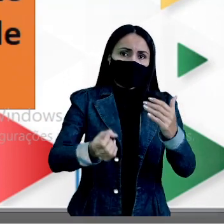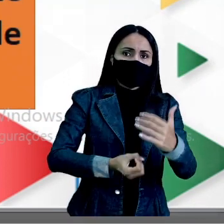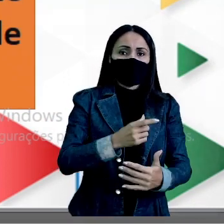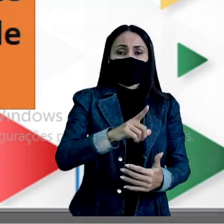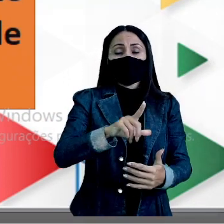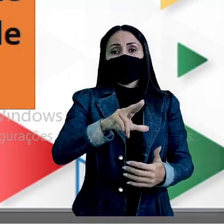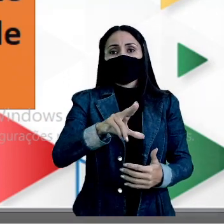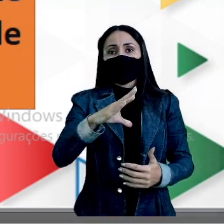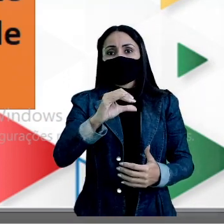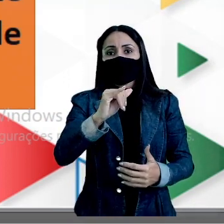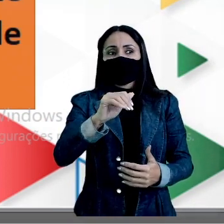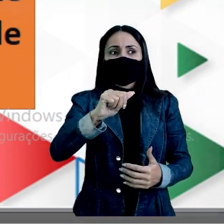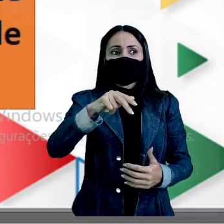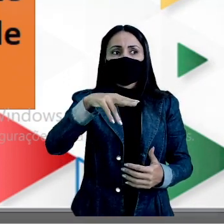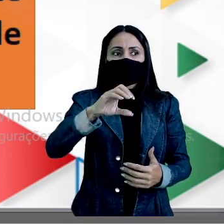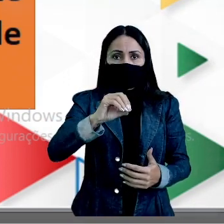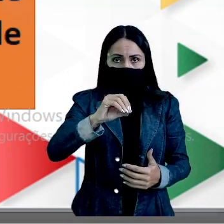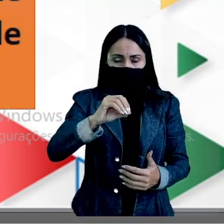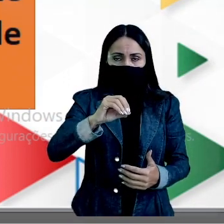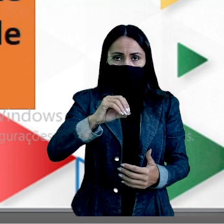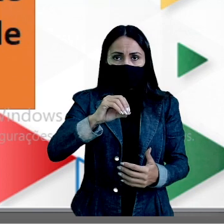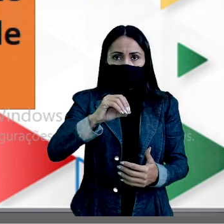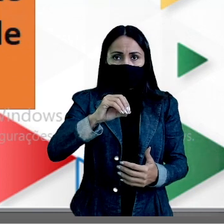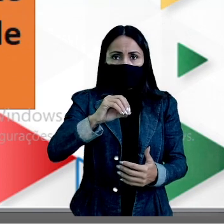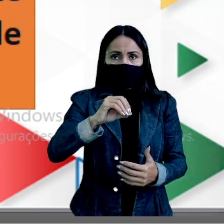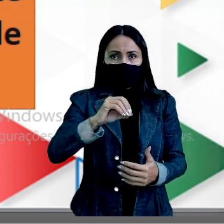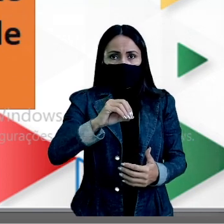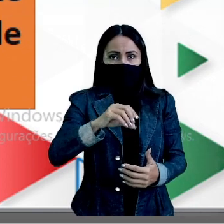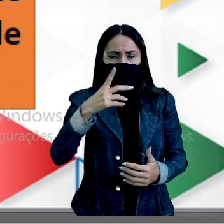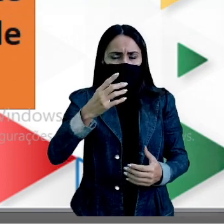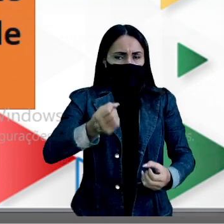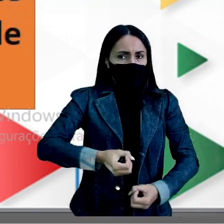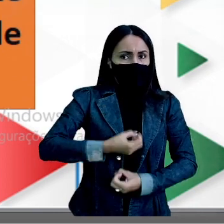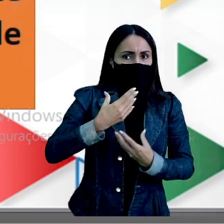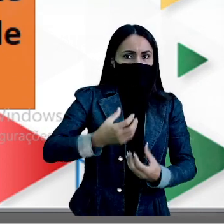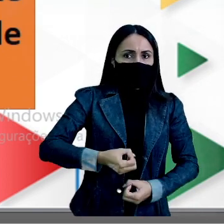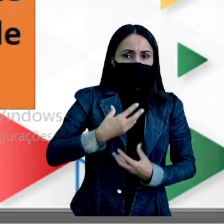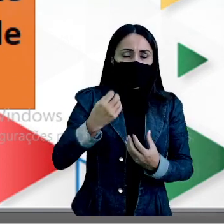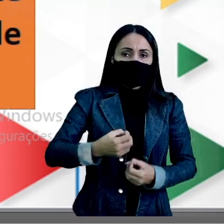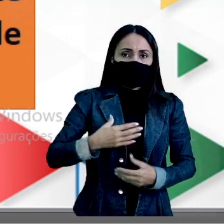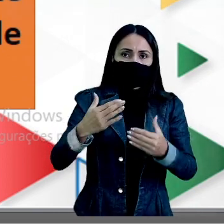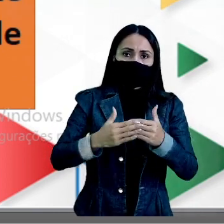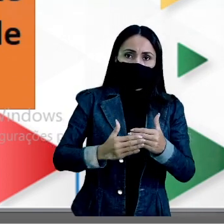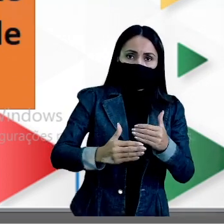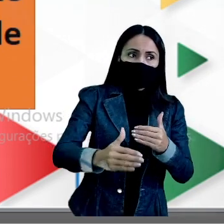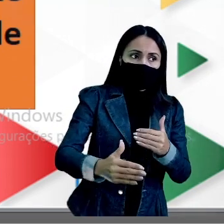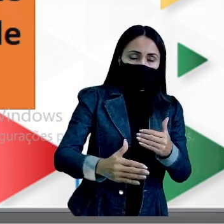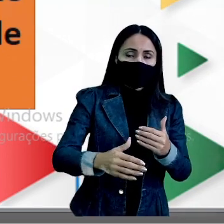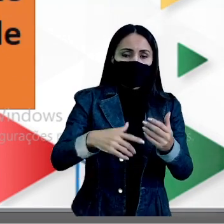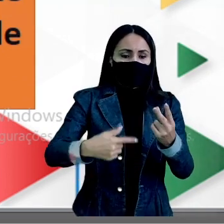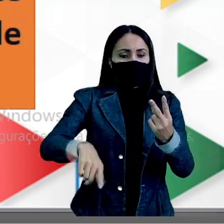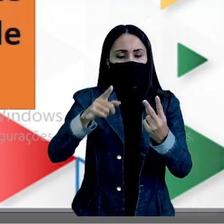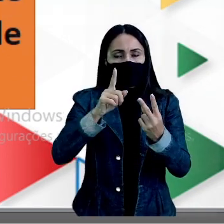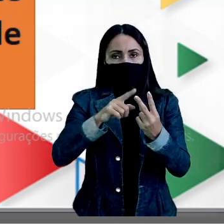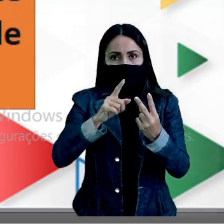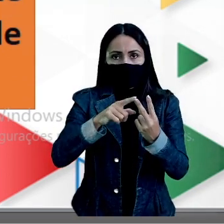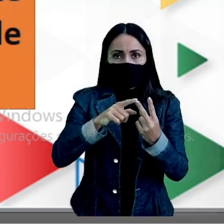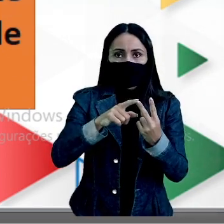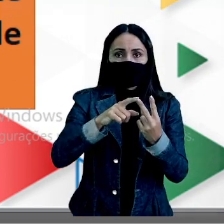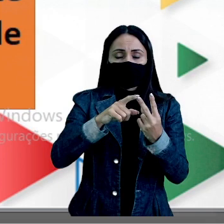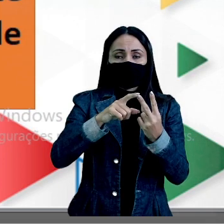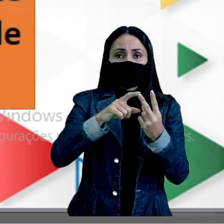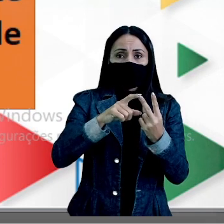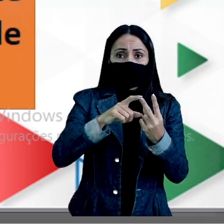ele era doido por cinema, professor. E a inspiração a partir do filme O Ladrão da Meia-Noite. A outra, né, a segunda,